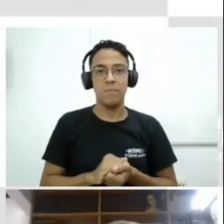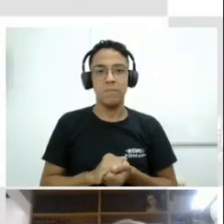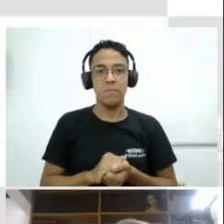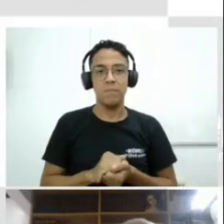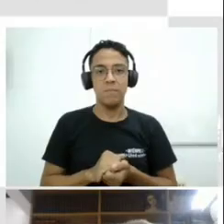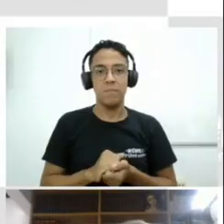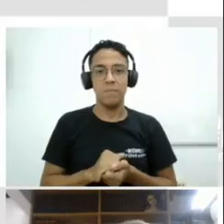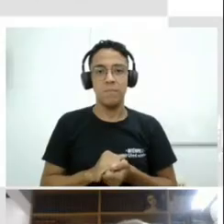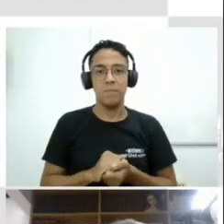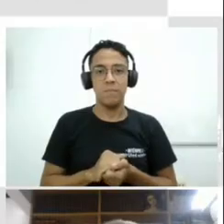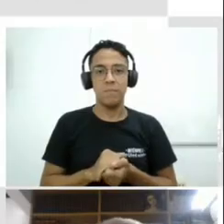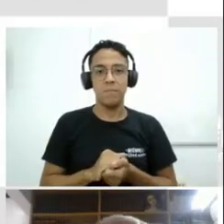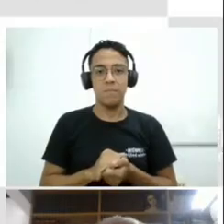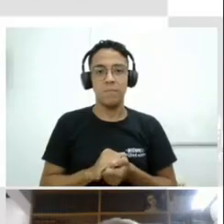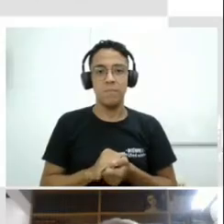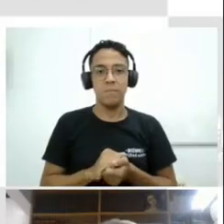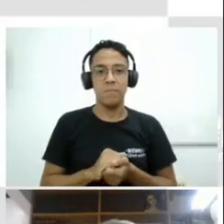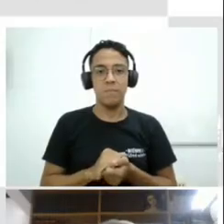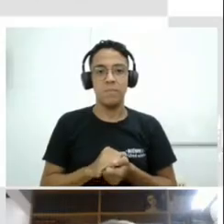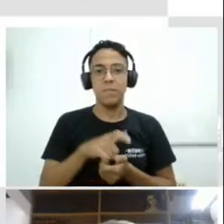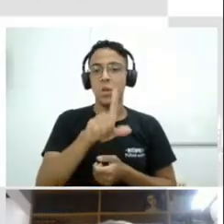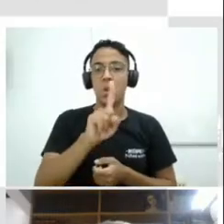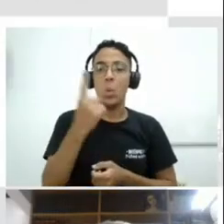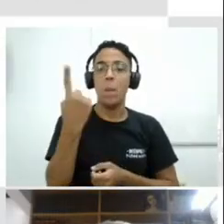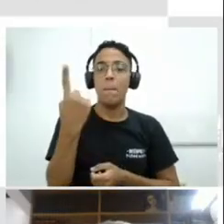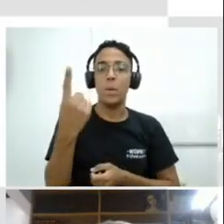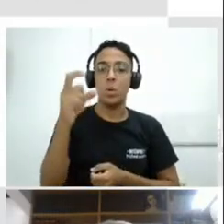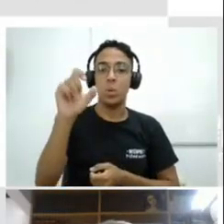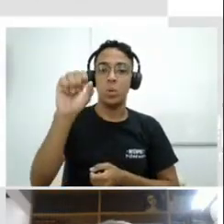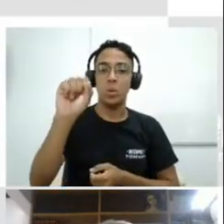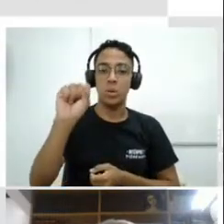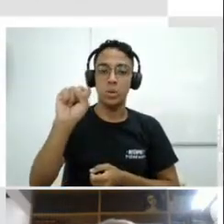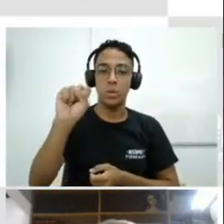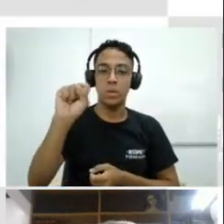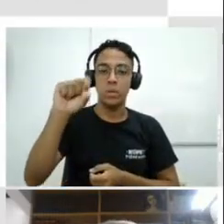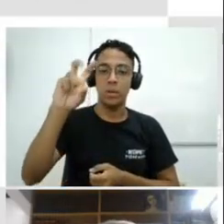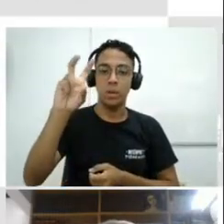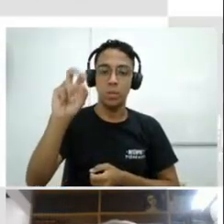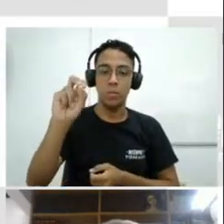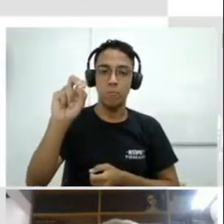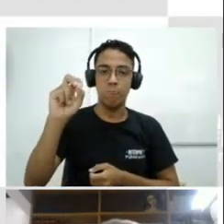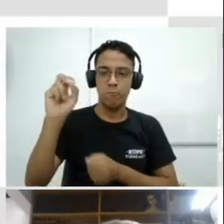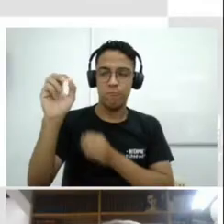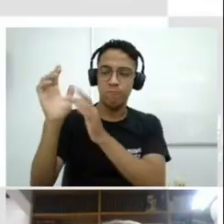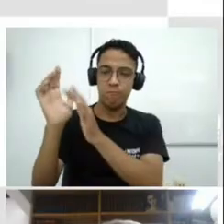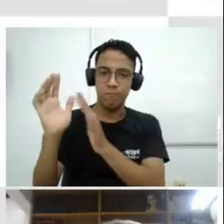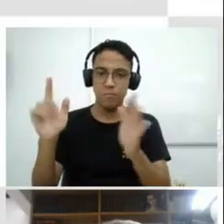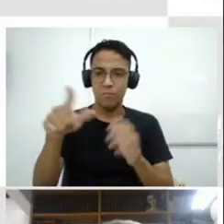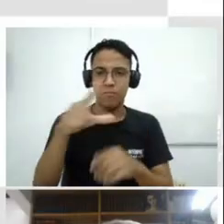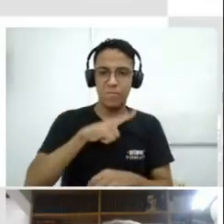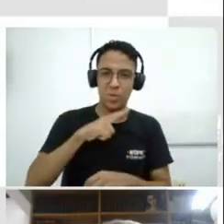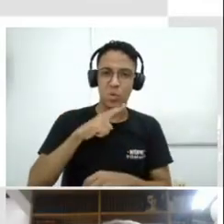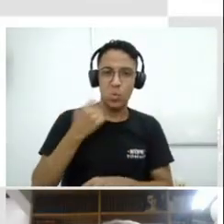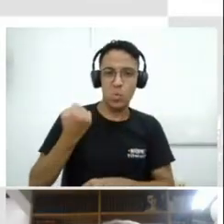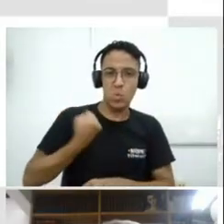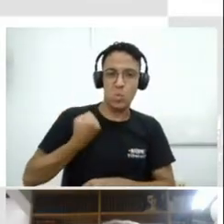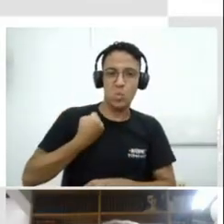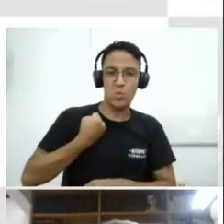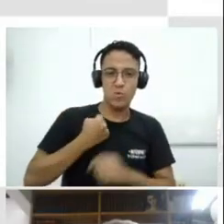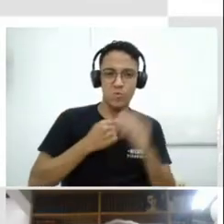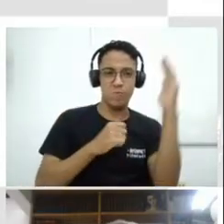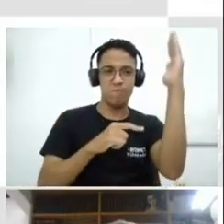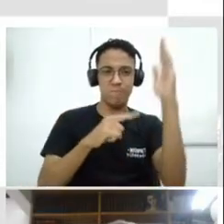período de referência aqui? Não é 1850 a 1900, o período de referência aqui, o zero, né? O zero nesse